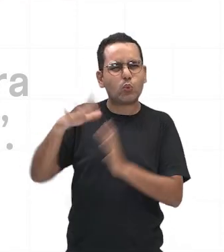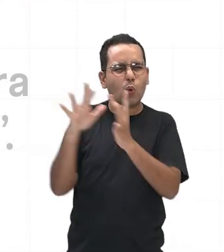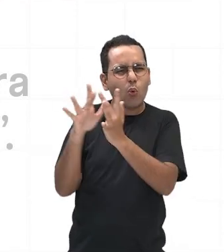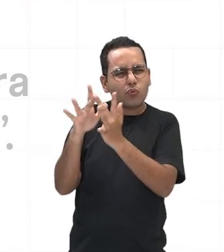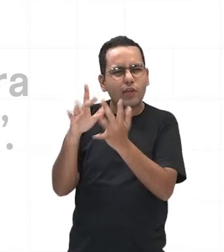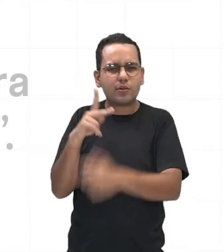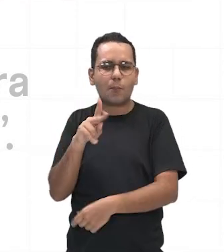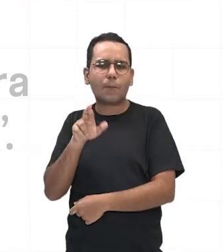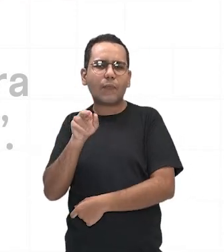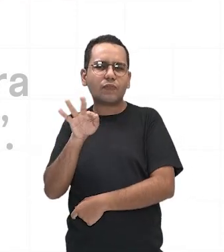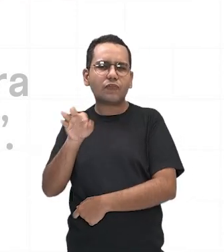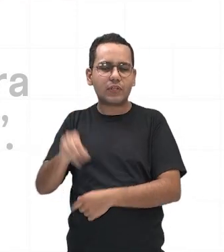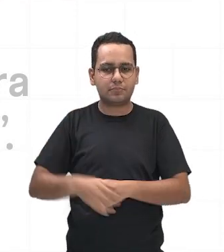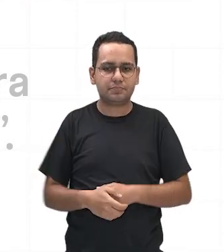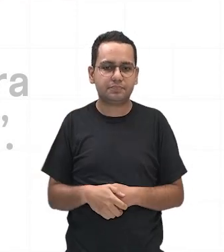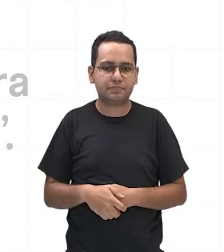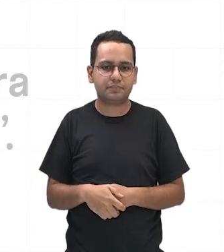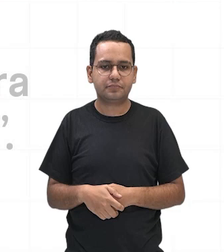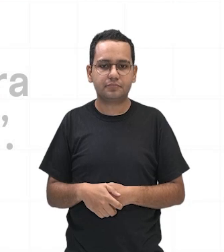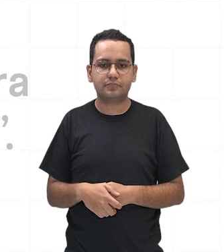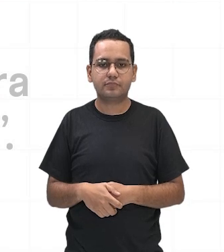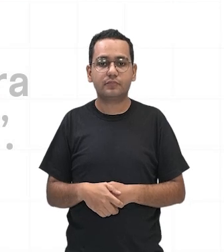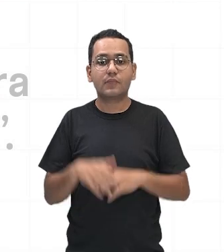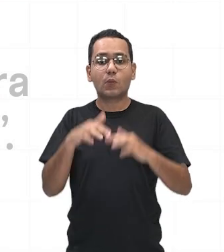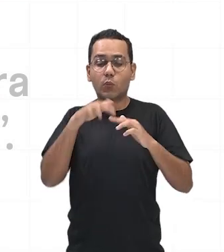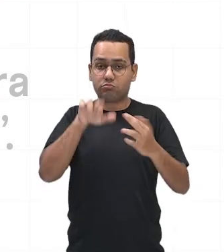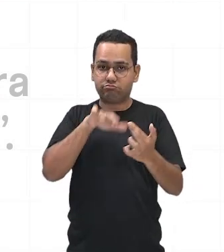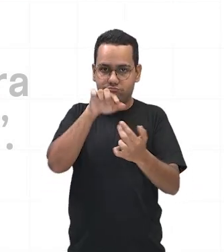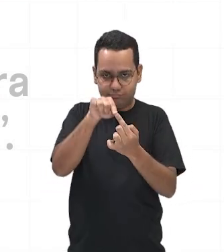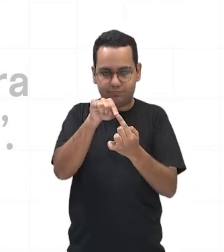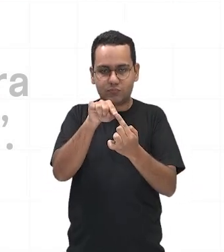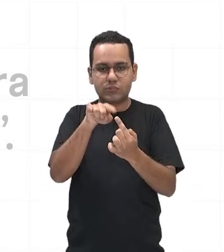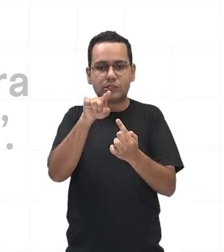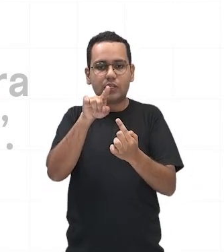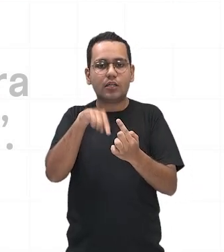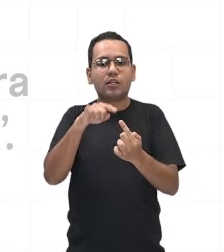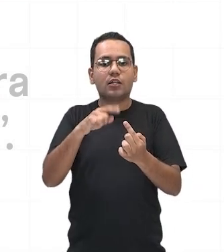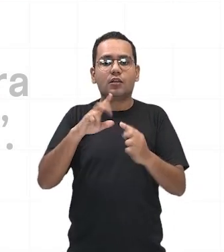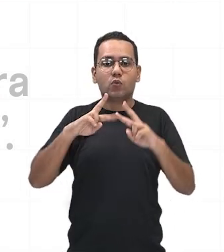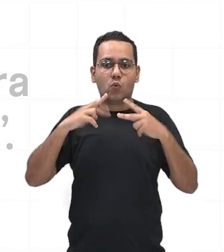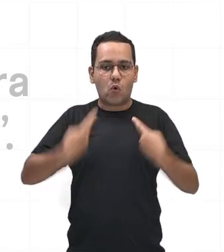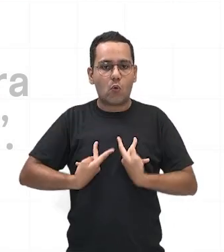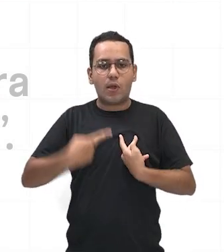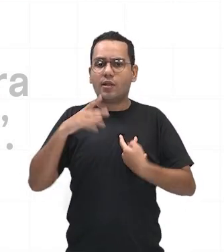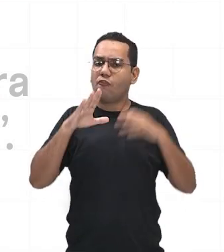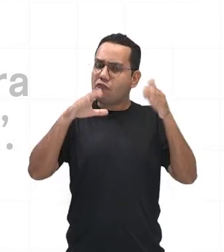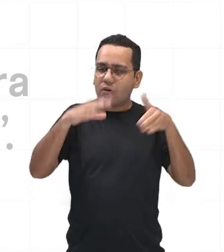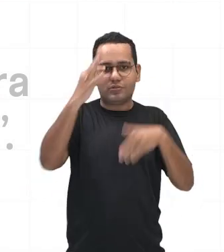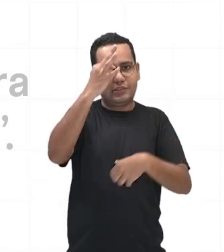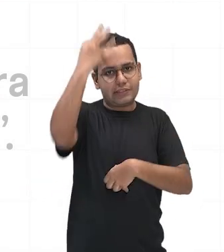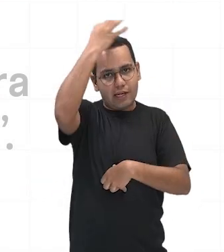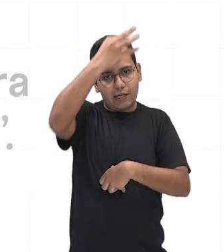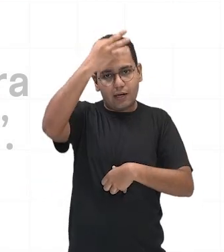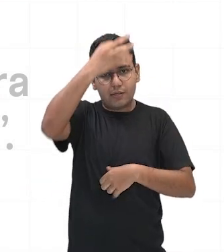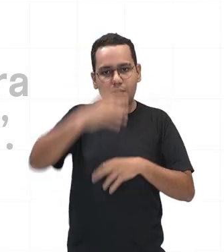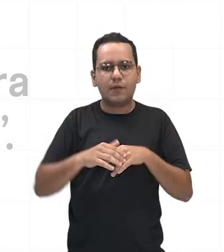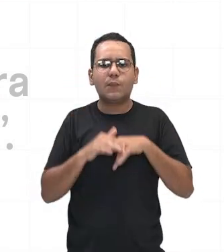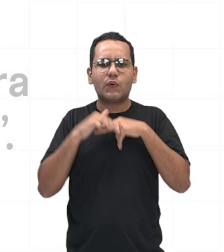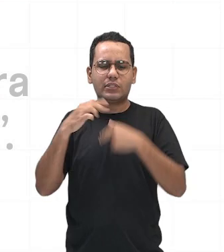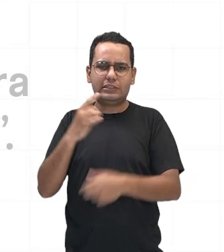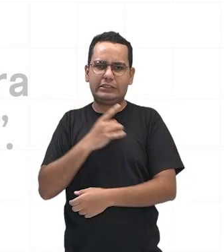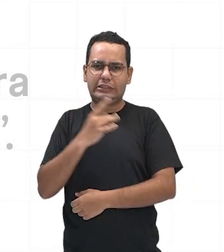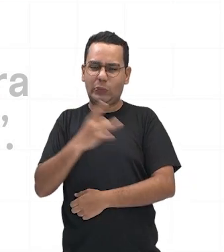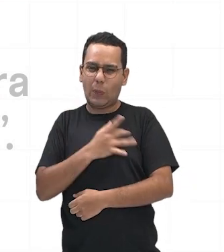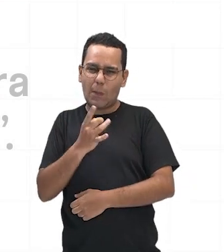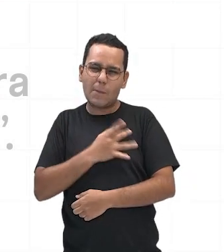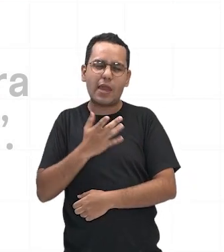o profano. O referencial, então, para o homem medieval era o sagrado. Por isso, temia-se que as coisas